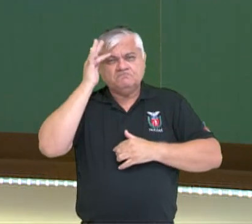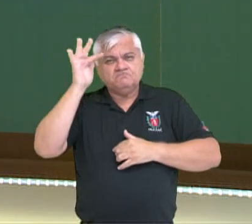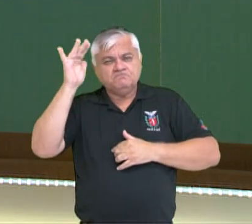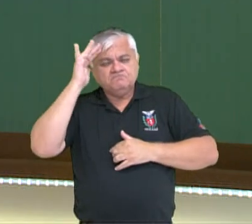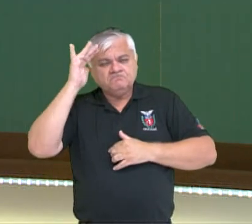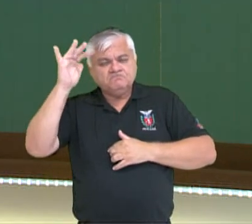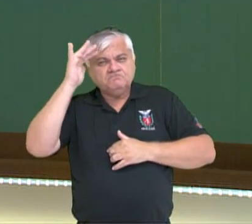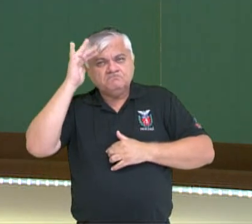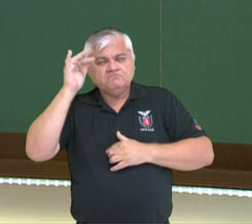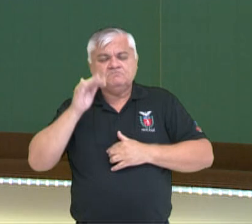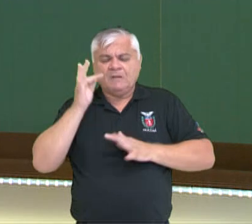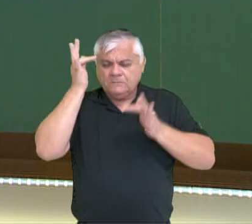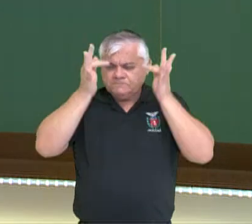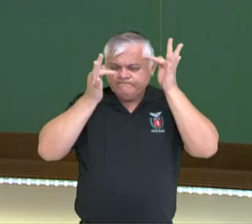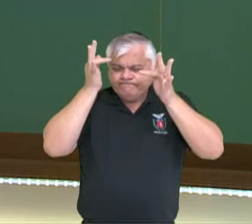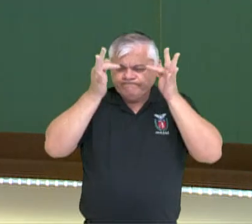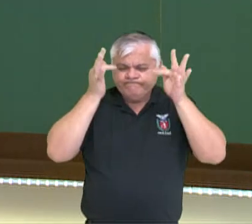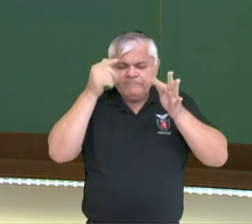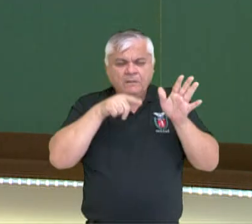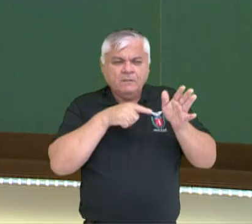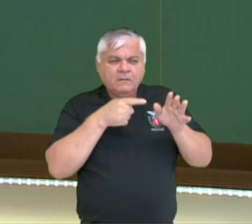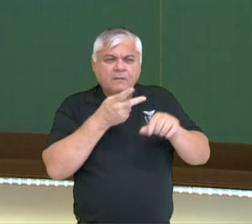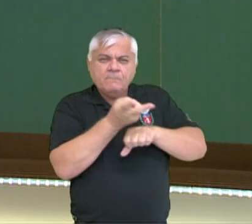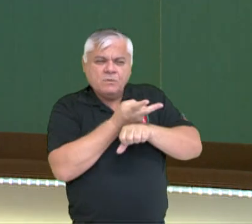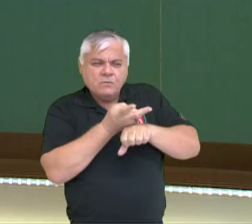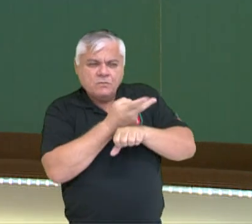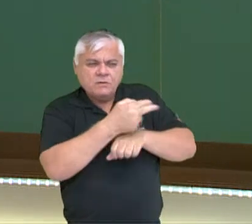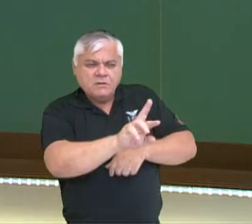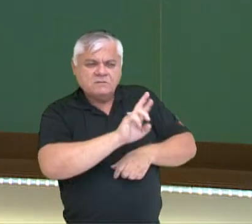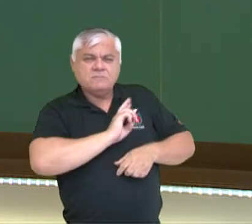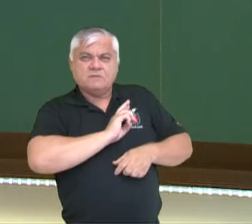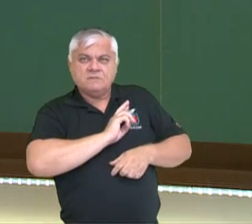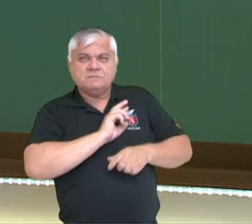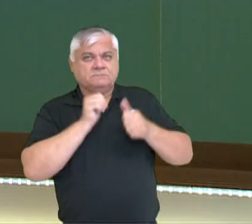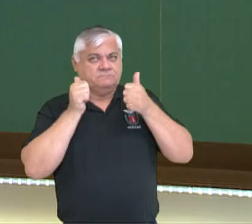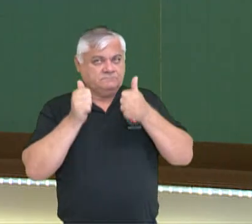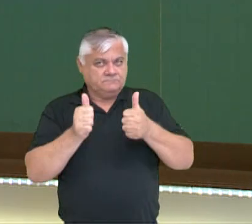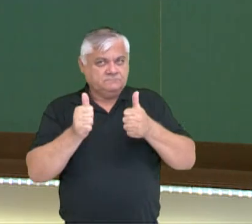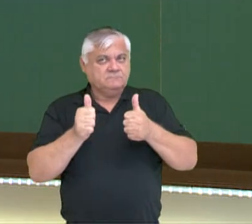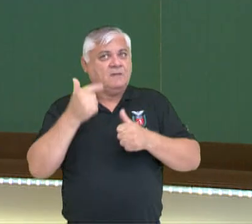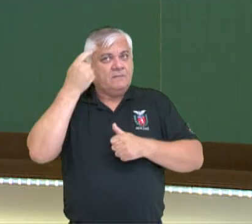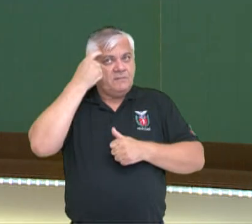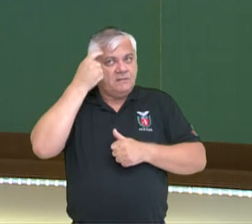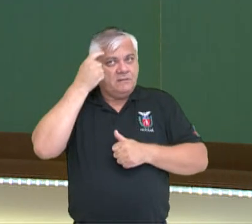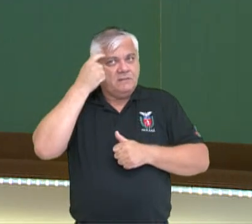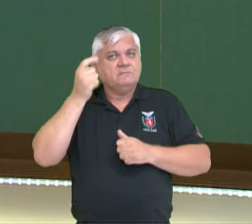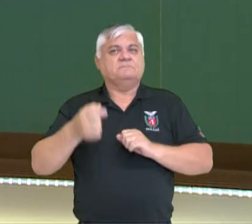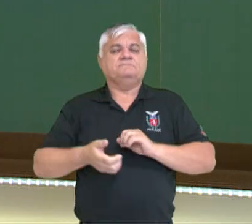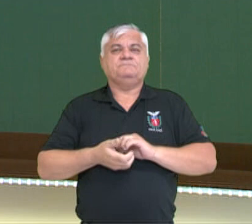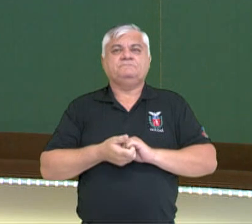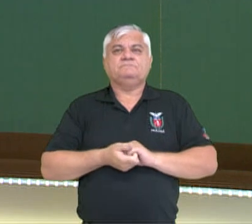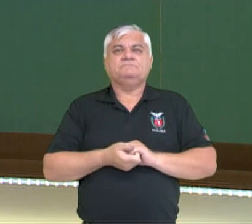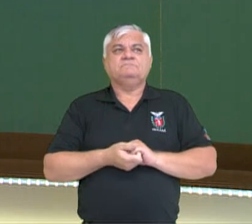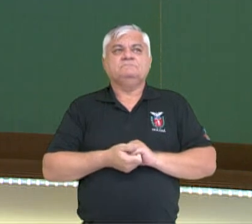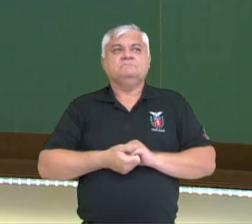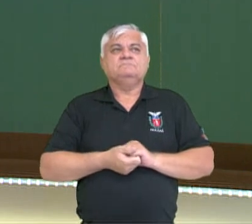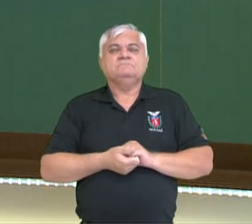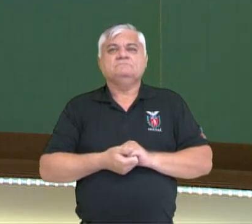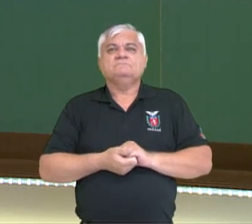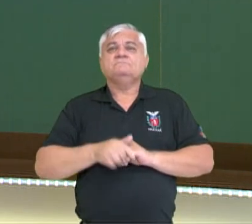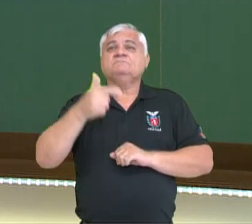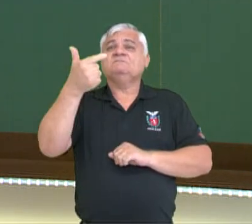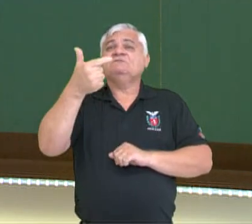se preocupam e buscam responder estas questões. Vamos pensar sobre elas com certeza.